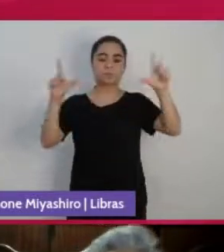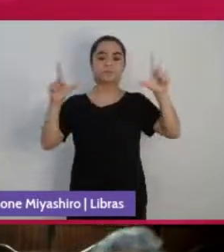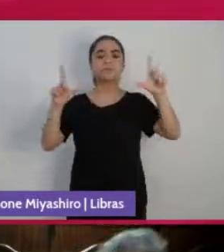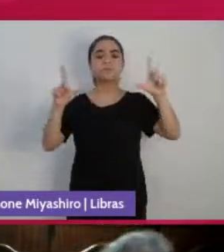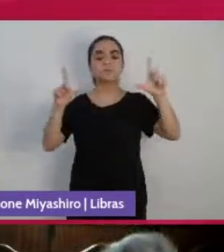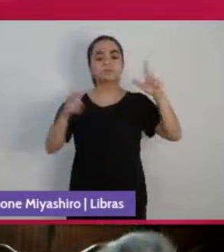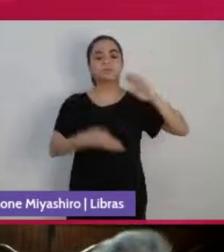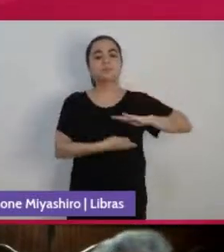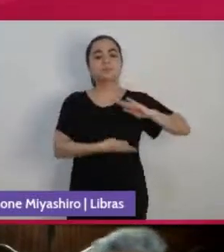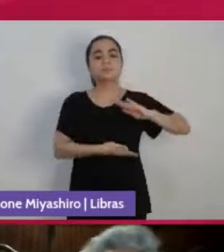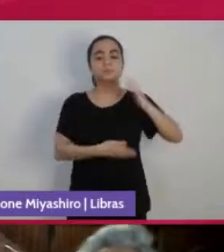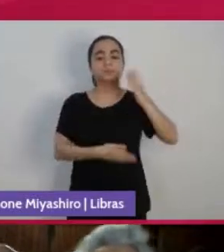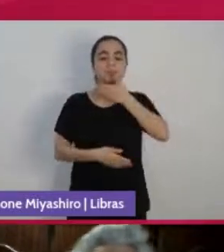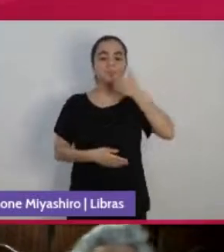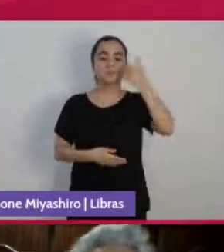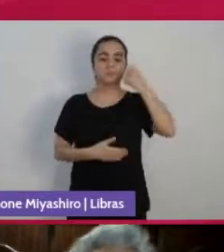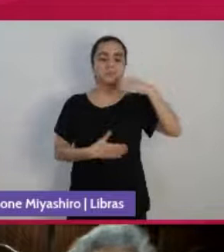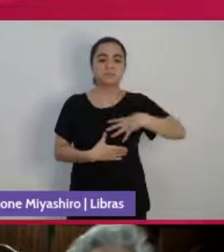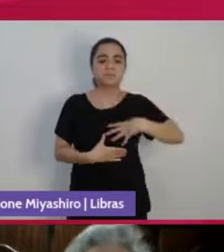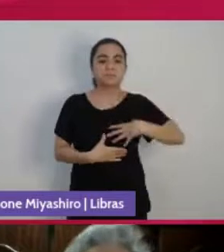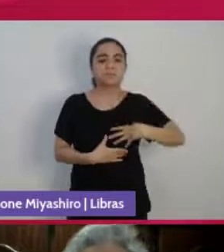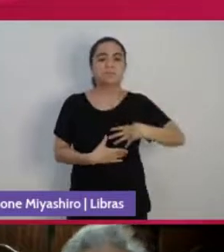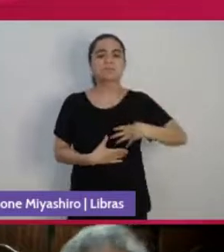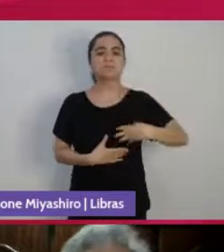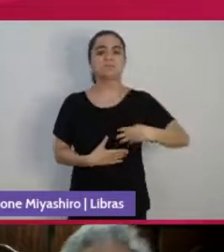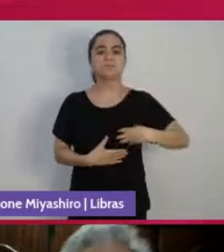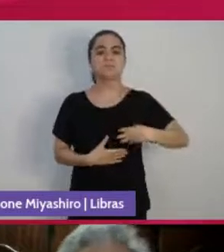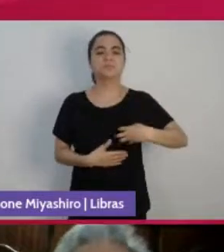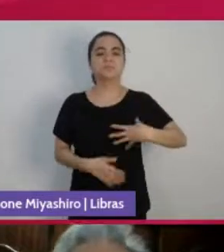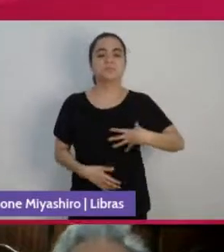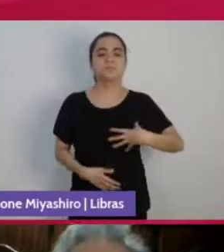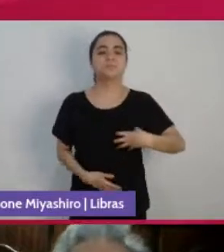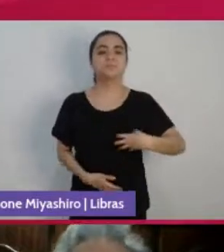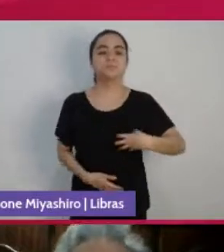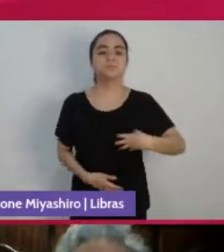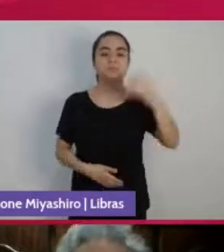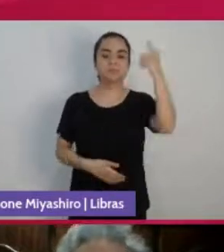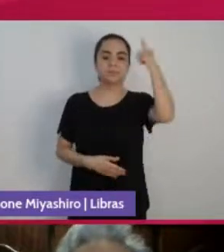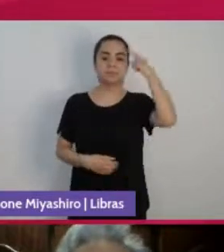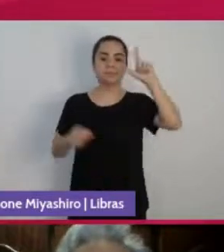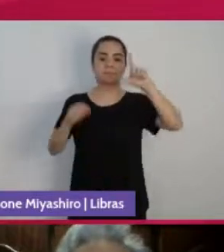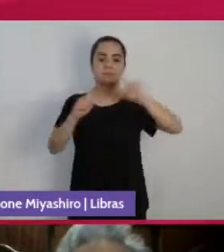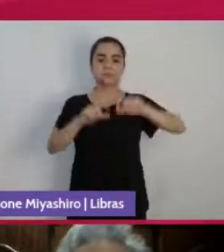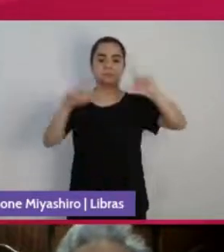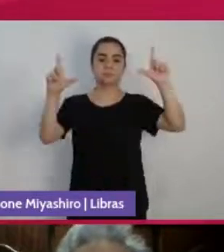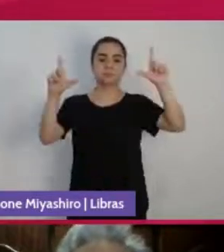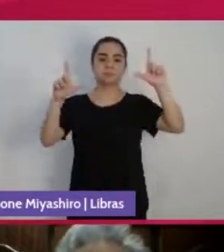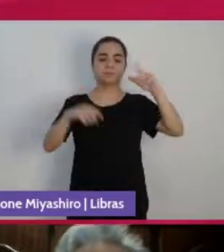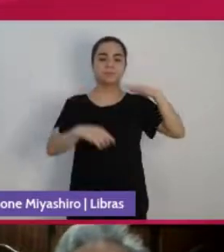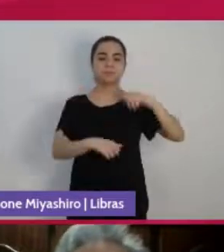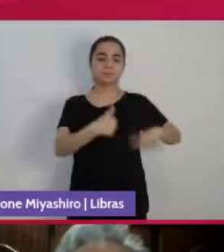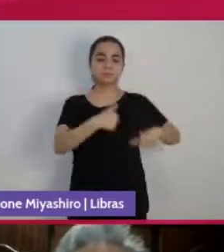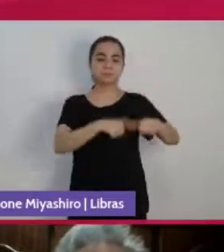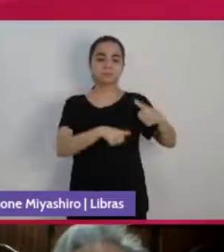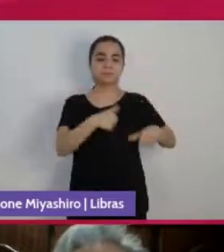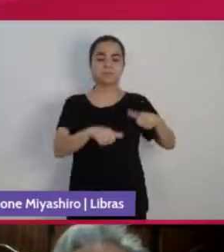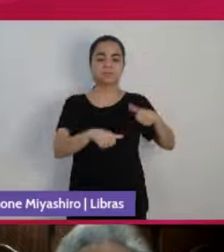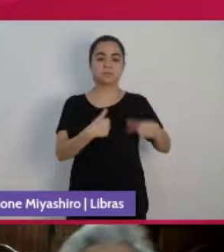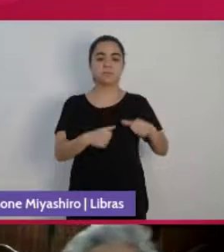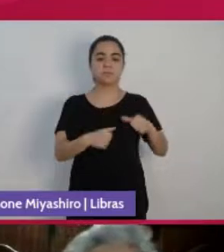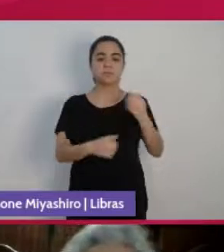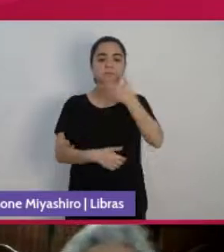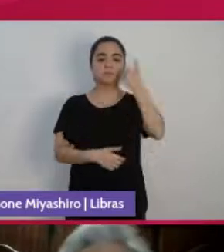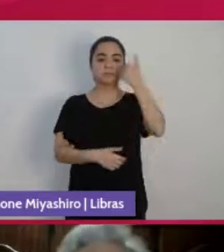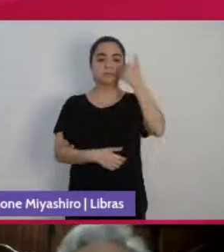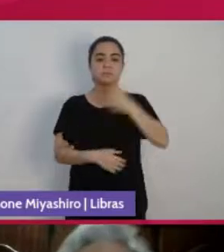da mama, puxar a mama mais para frente, para que a gente consiga fazer um bom posicionamento. Então,